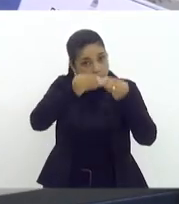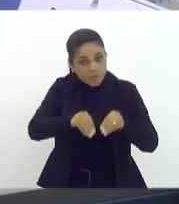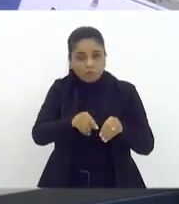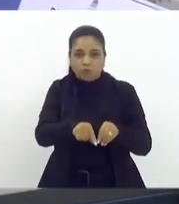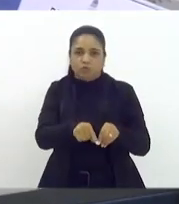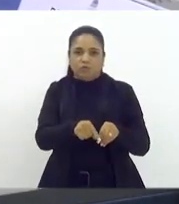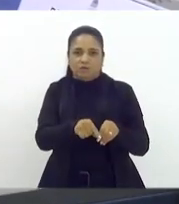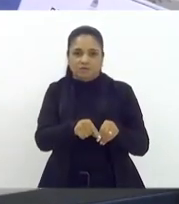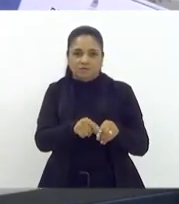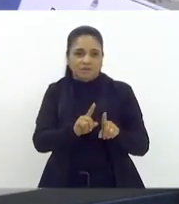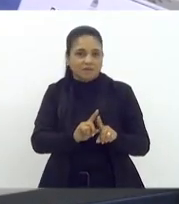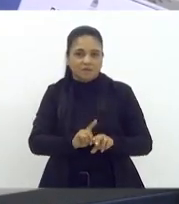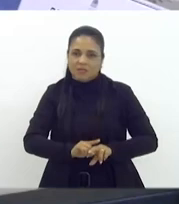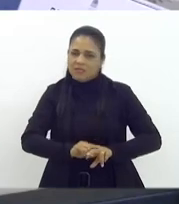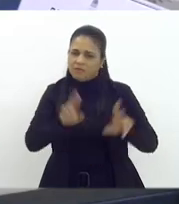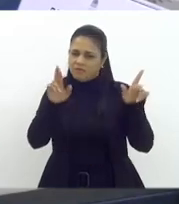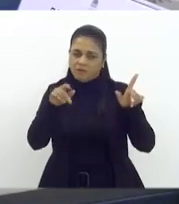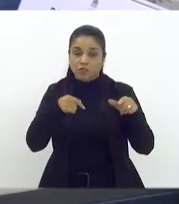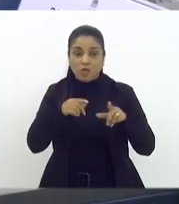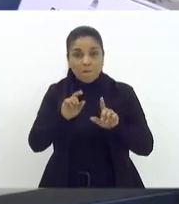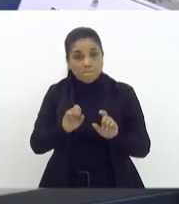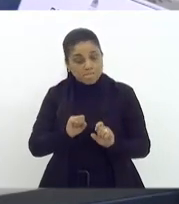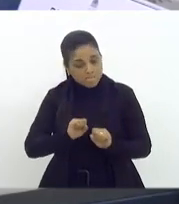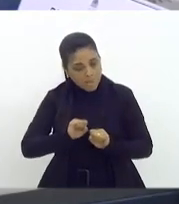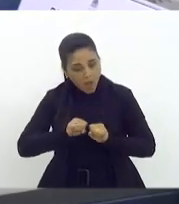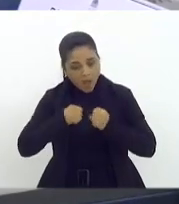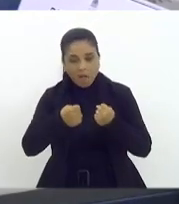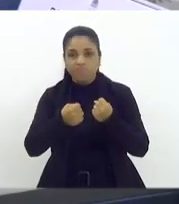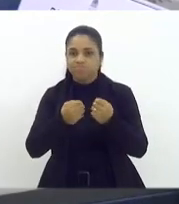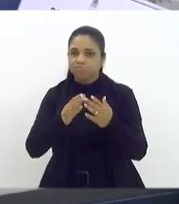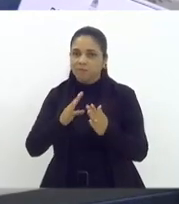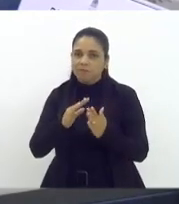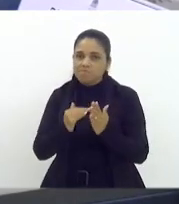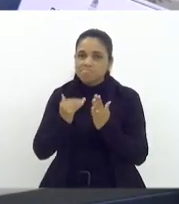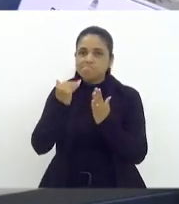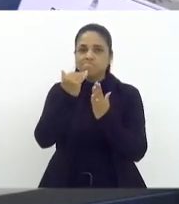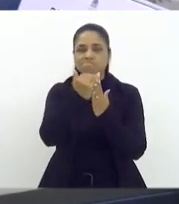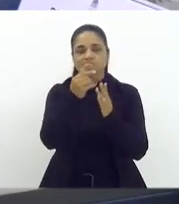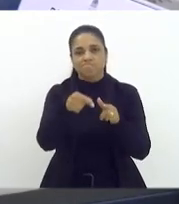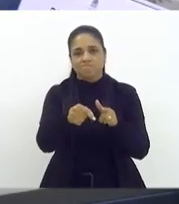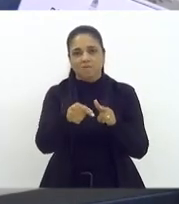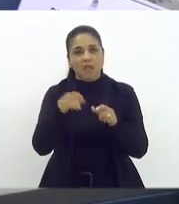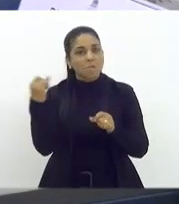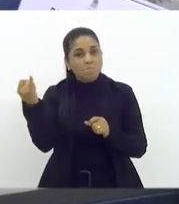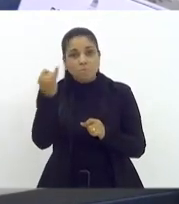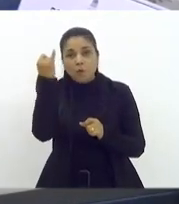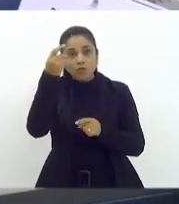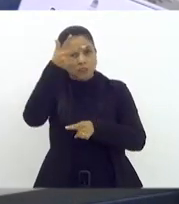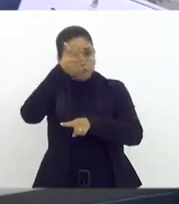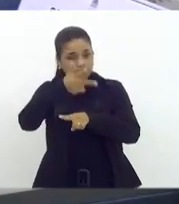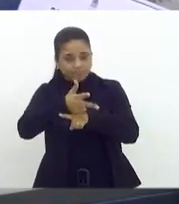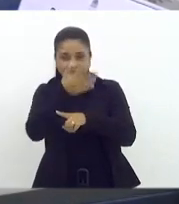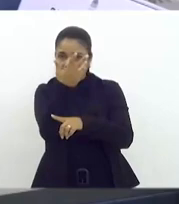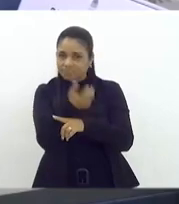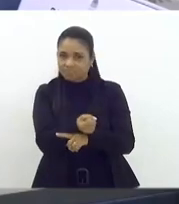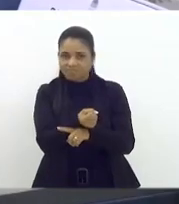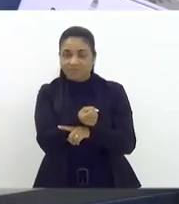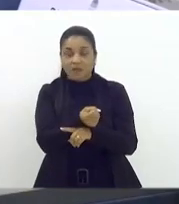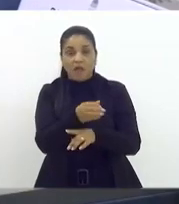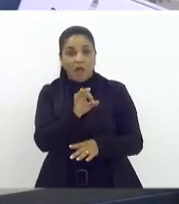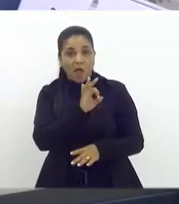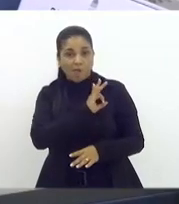contrário potencializa potencializa isso é muito importante para a polícia é muito importante que a polícia civil como sendo